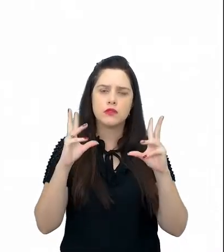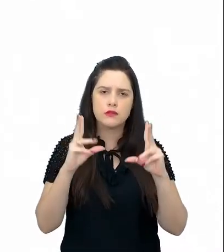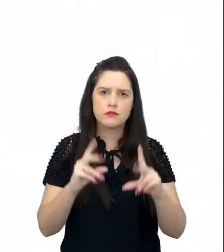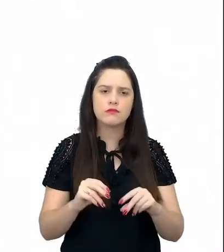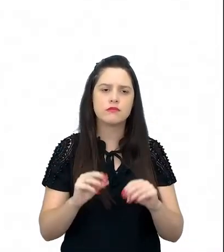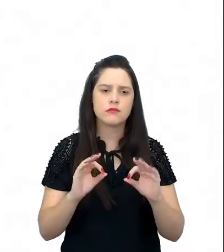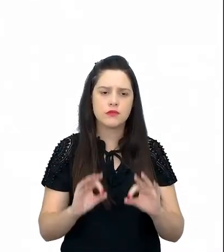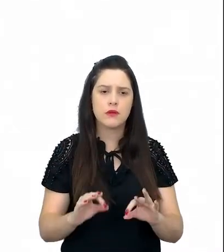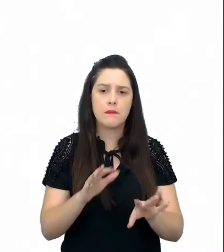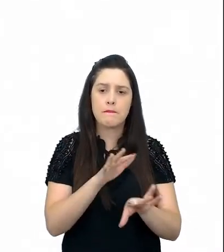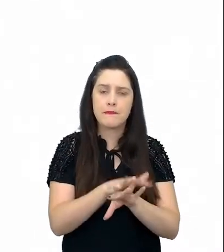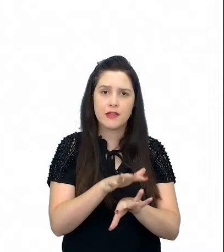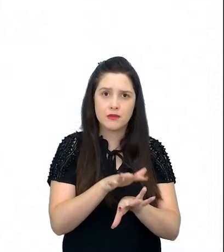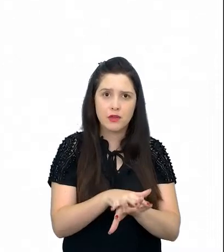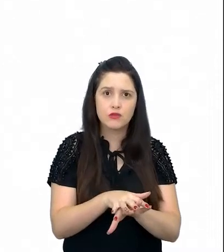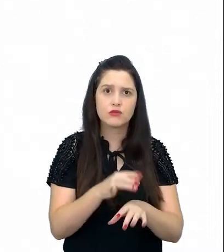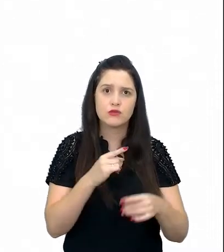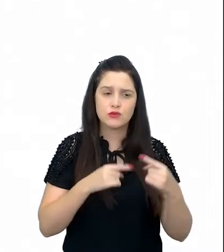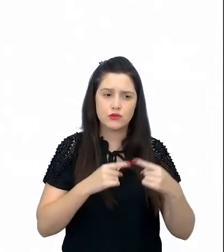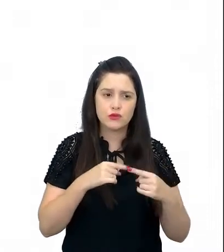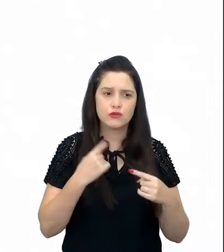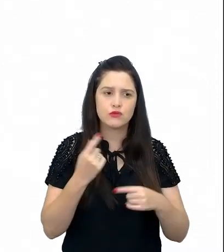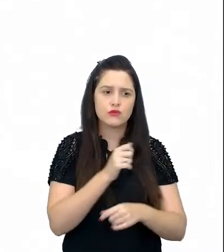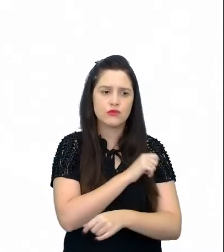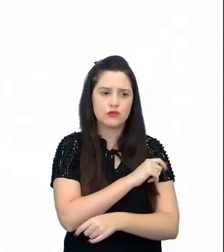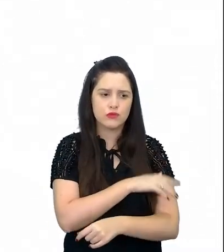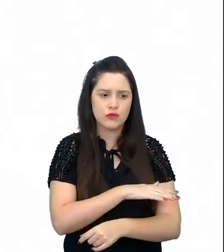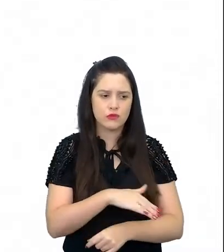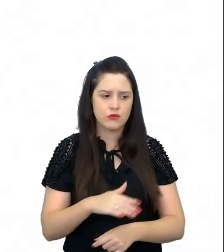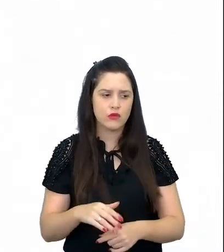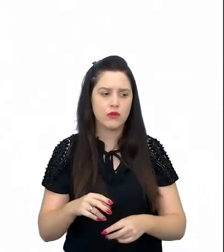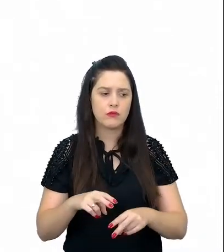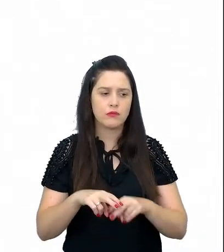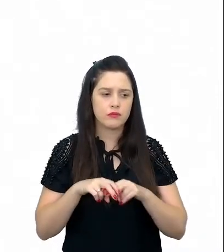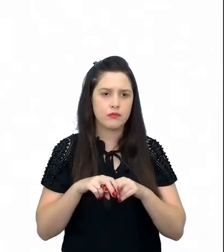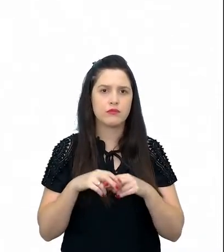legais da matemática para a gente discutir com esses alunos. Então, qual que é o objetivo das nossas